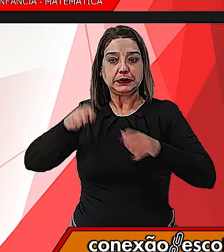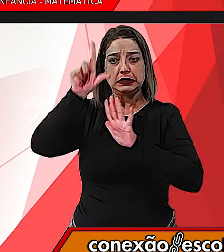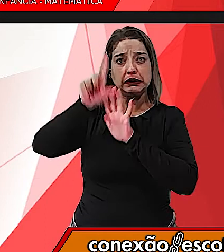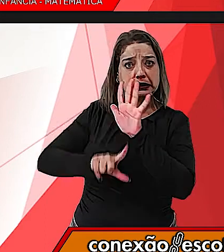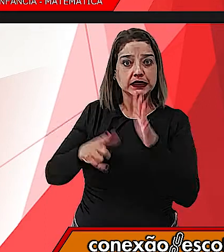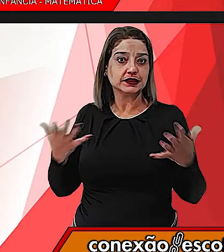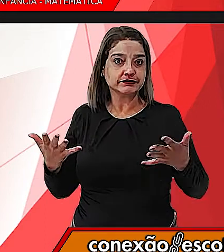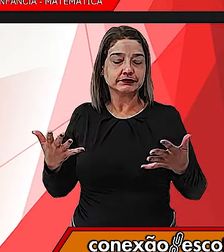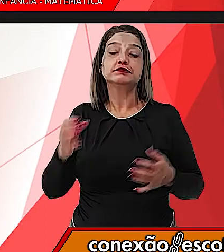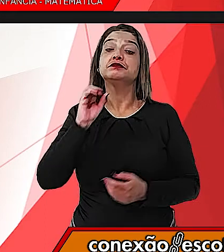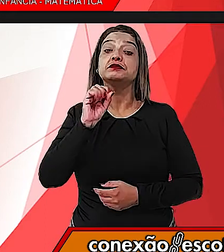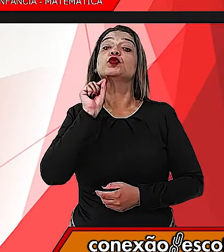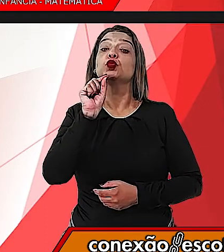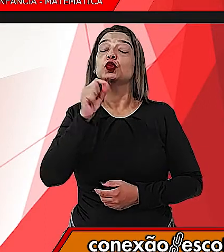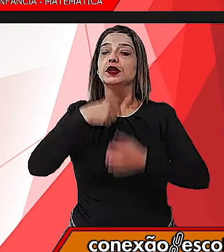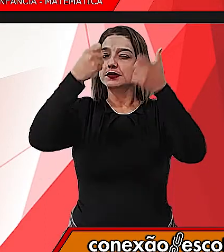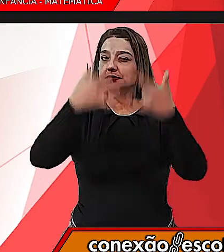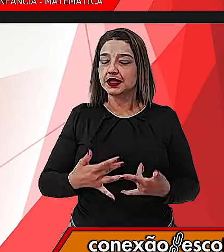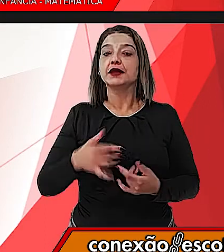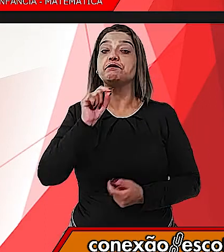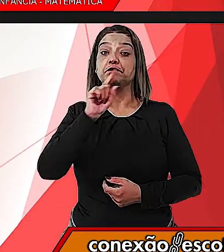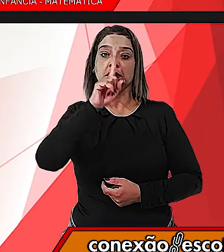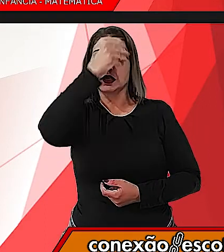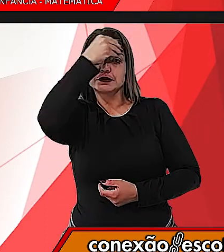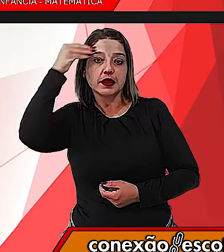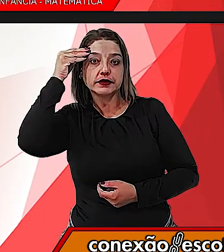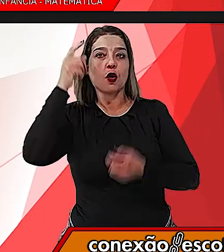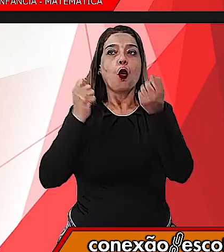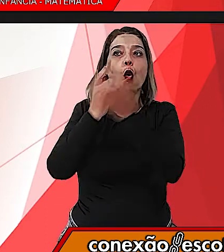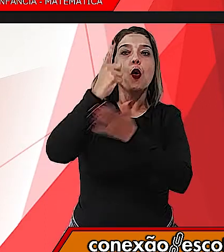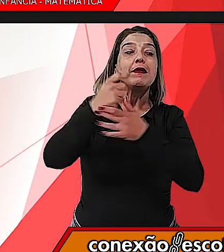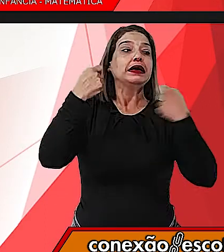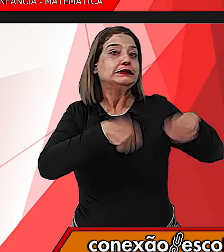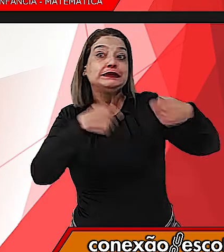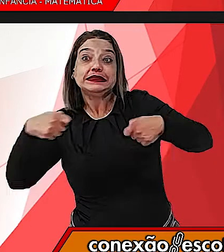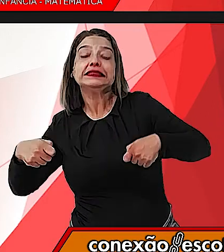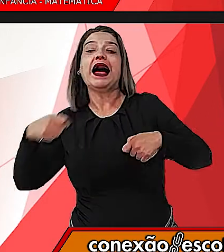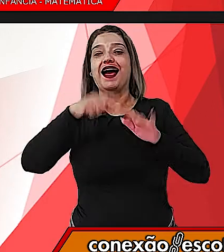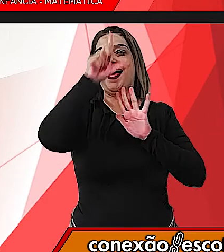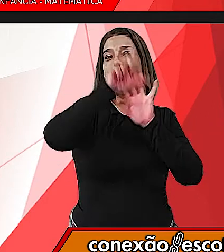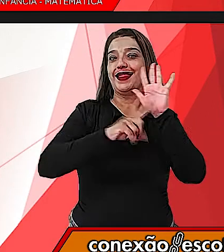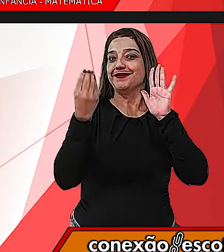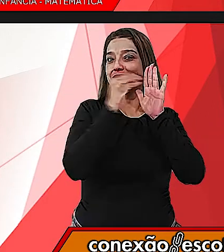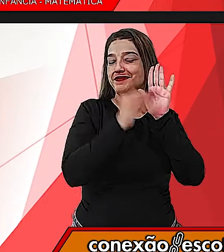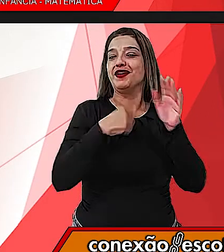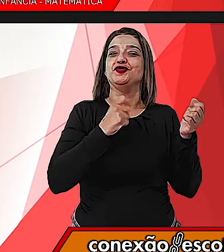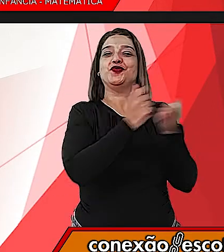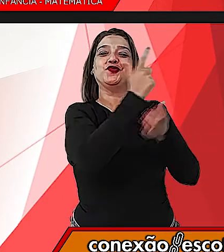Não esquecer de comprar algum produto que você está precisando. Se você faz uma lista, você não esquece de